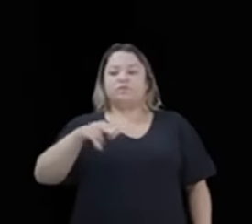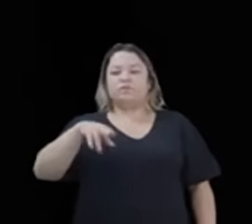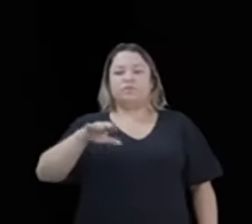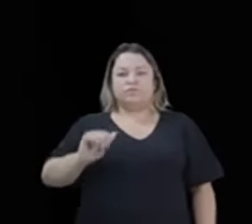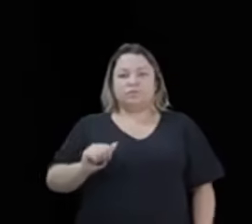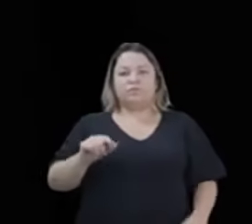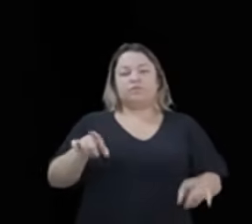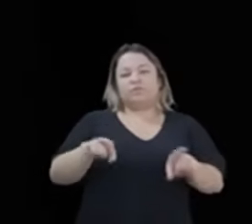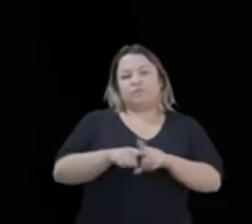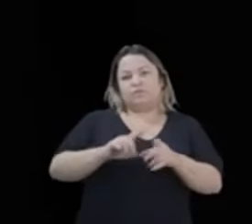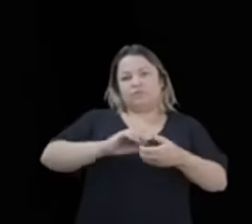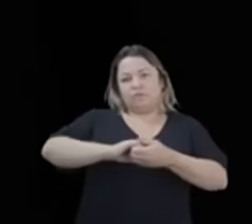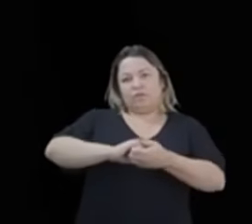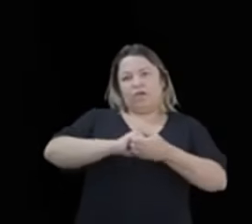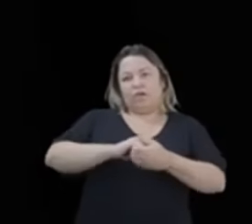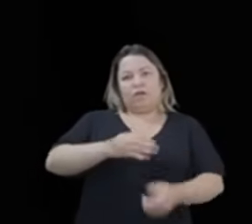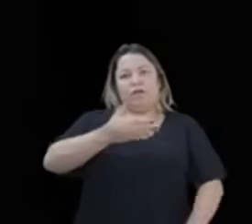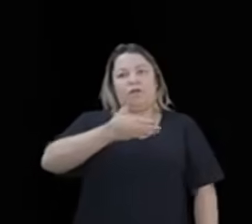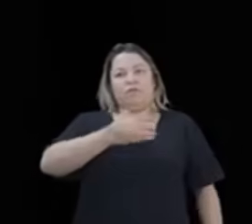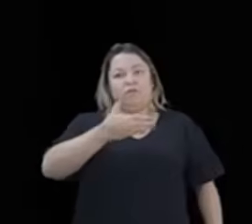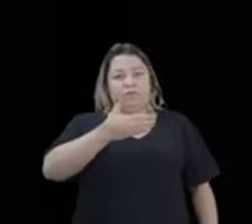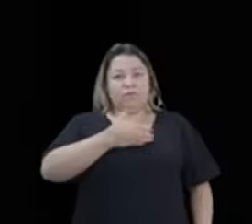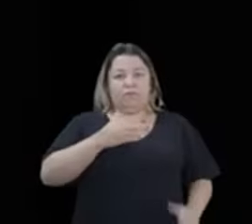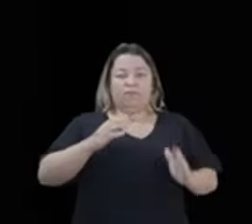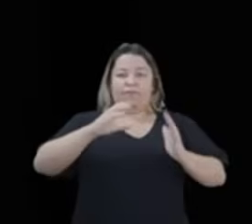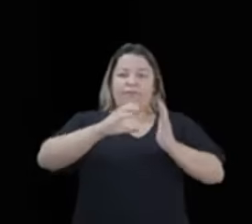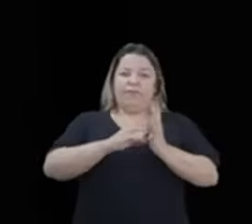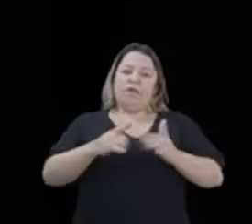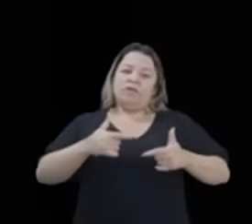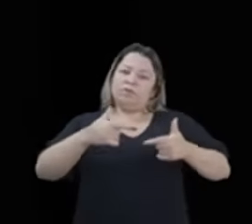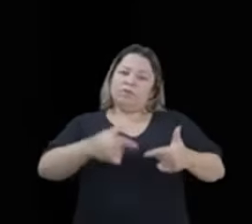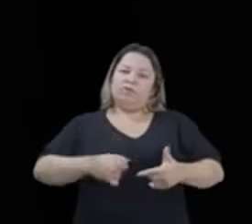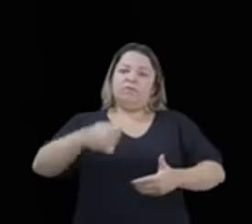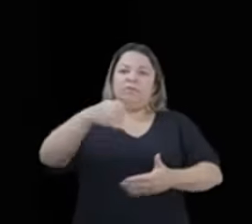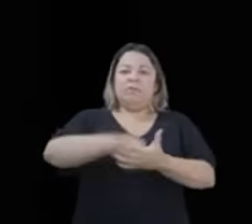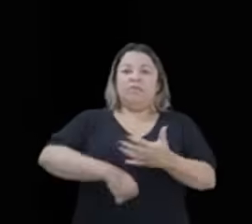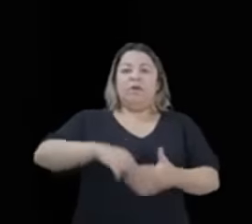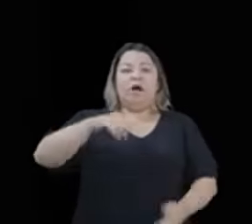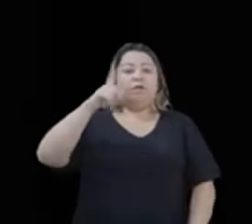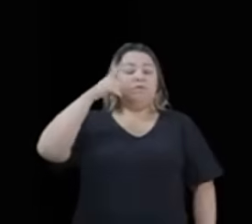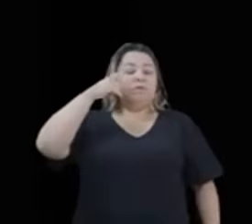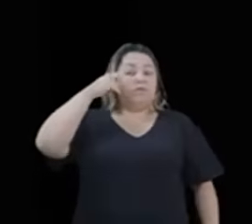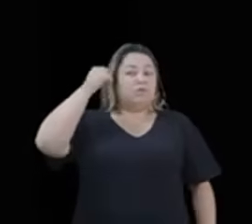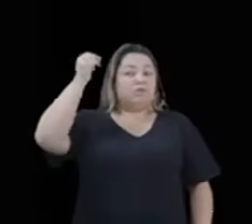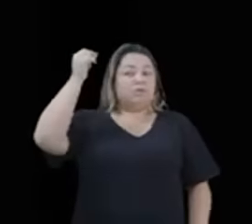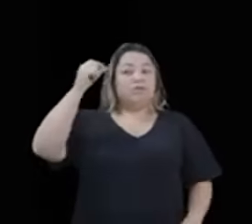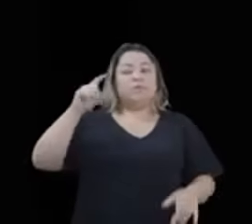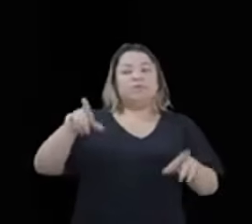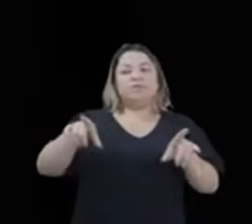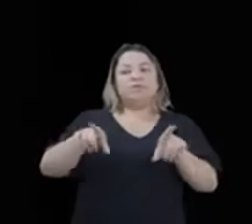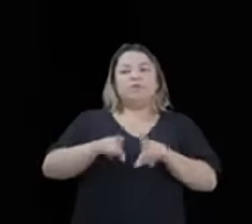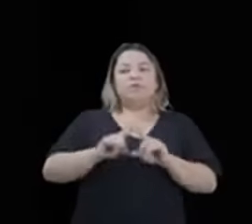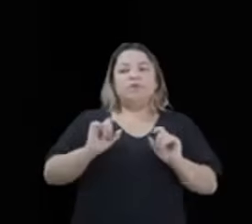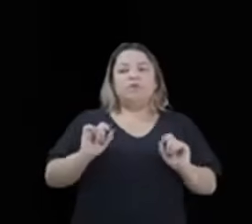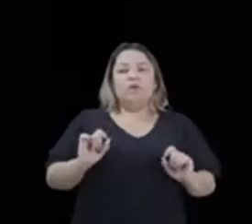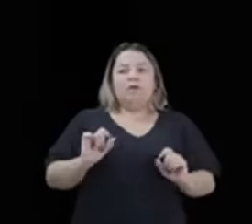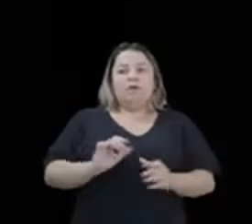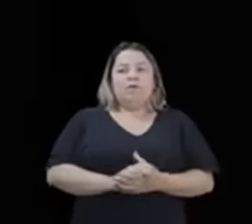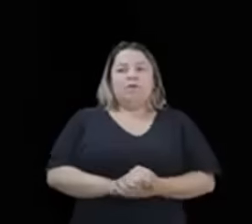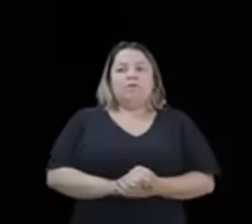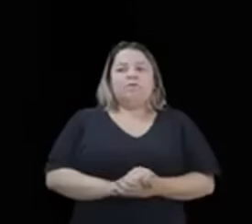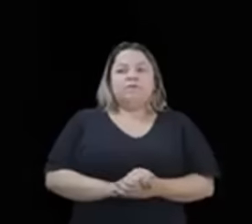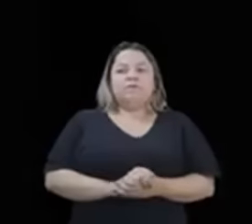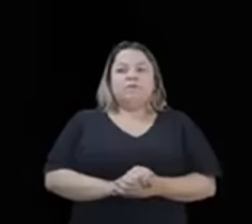aqui saudar a minha companheira de partido de militância, Janja, e quero aqui